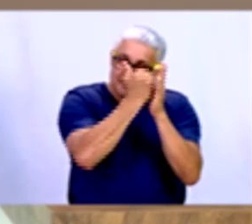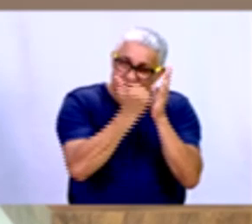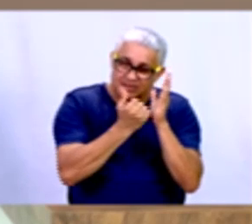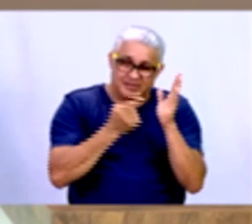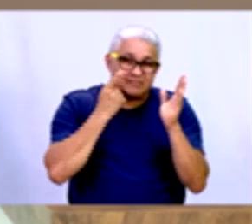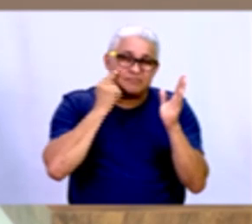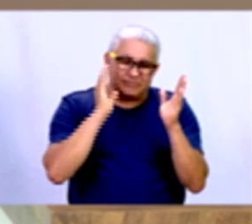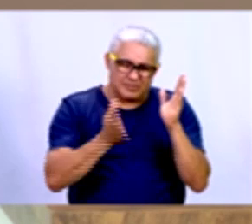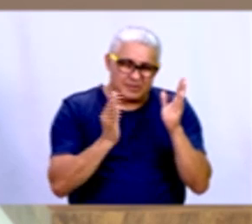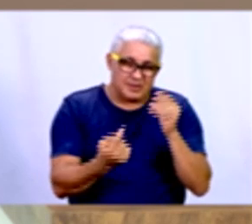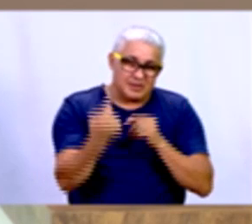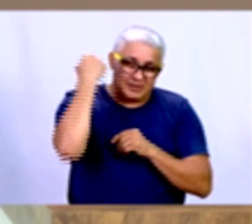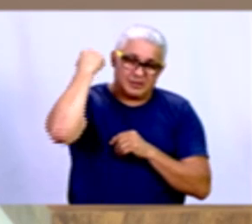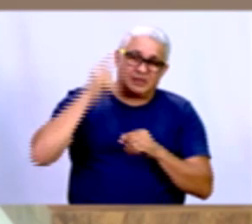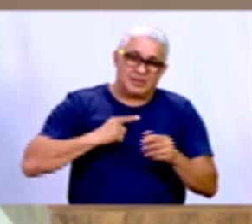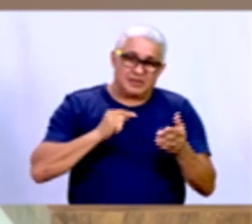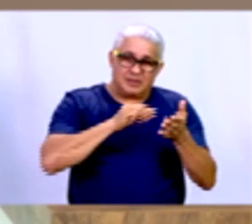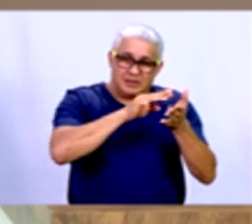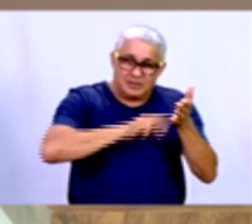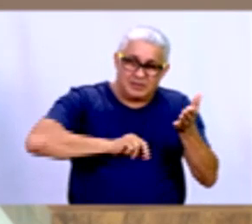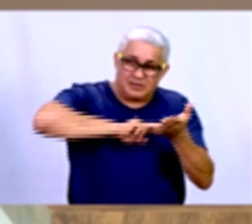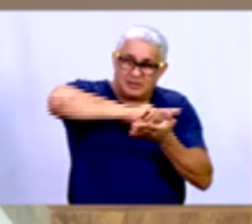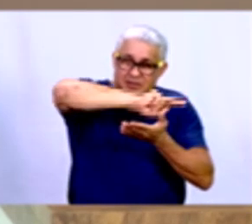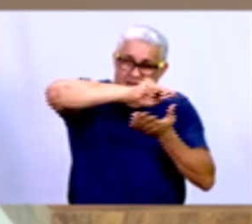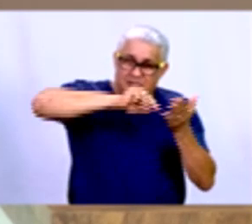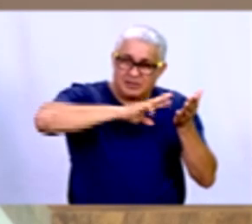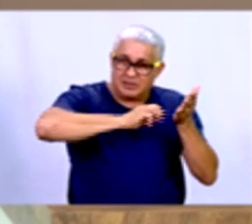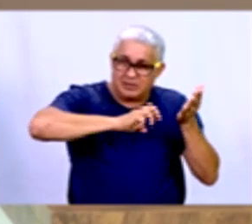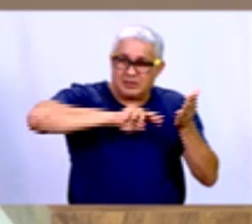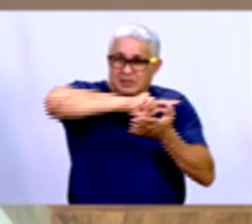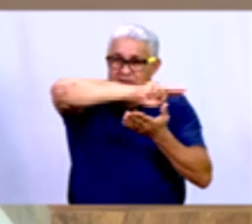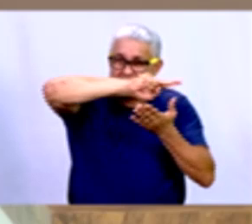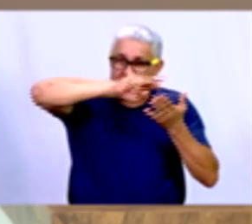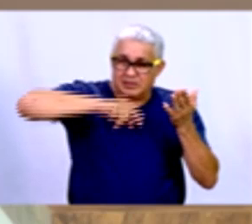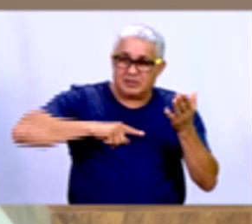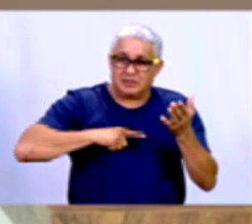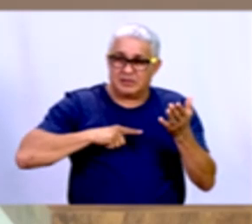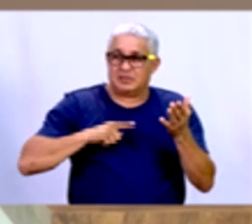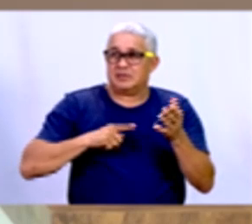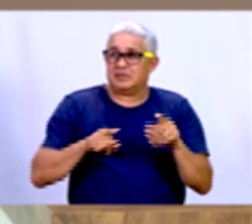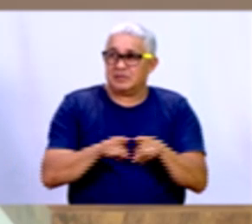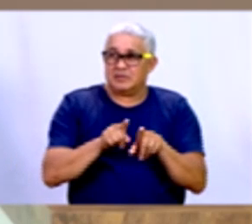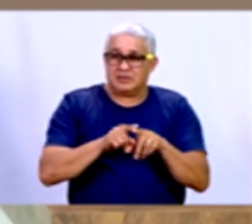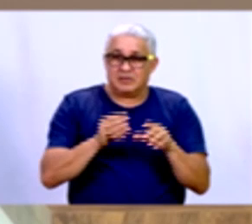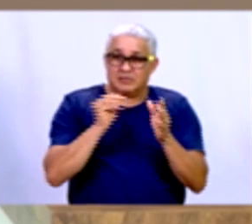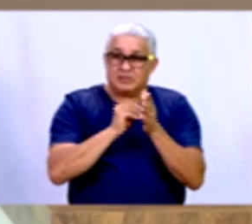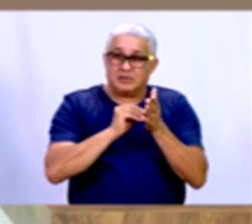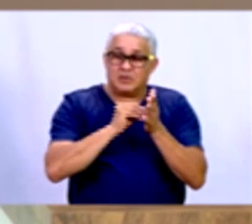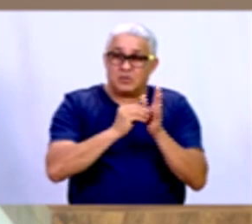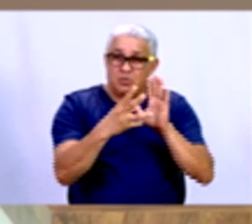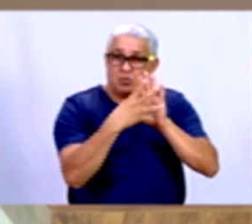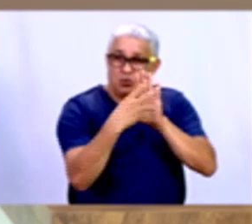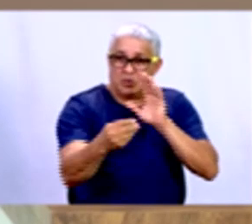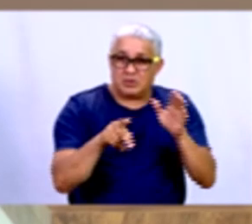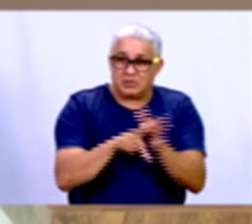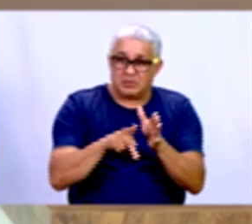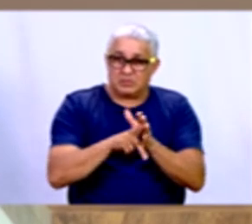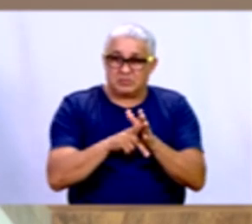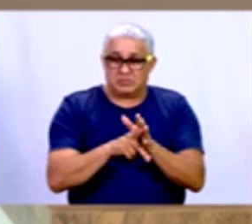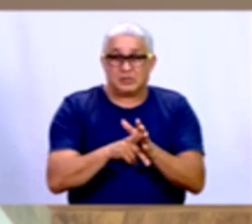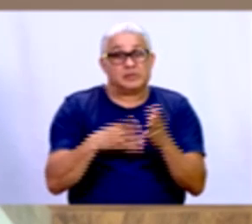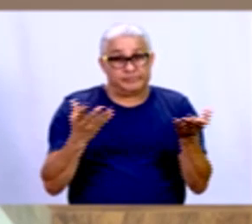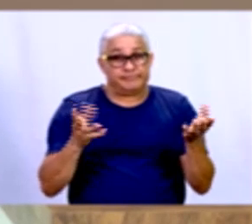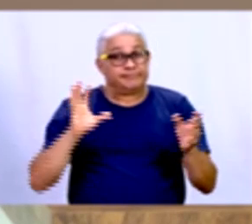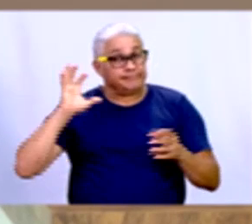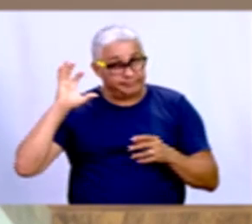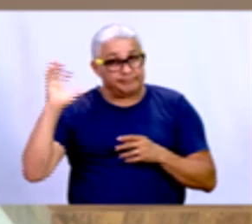né, várias metodologias que existem para desenvolver sistemas. E quando a gente atua num modelo que a gente não envolve o usuário, a gente corre esse risco. É natural que o usuário, ao